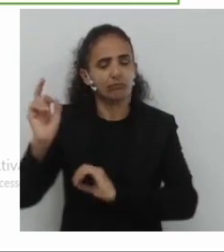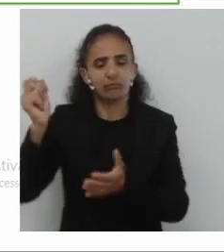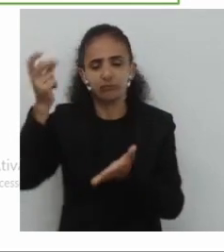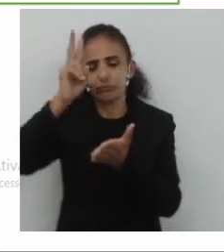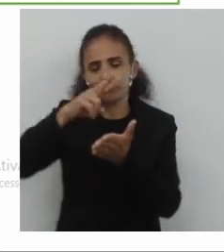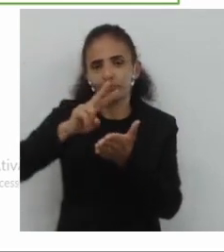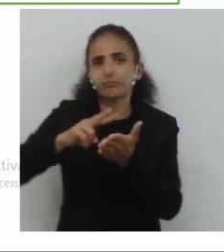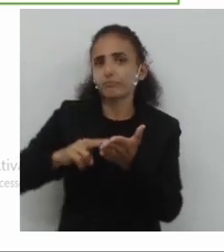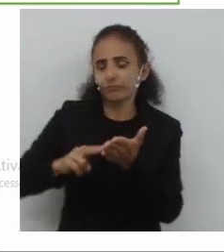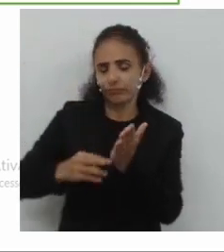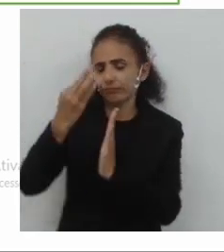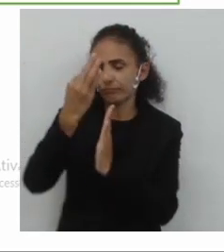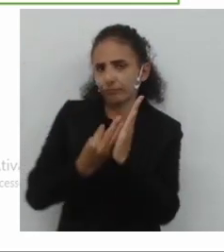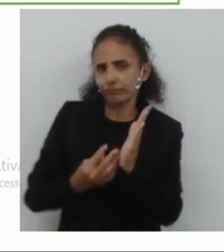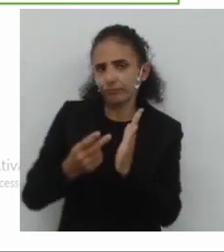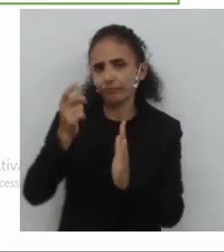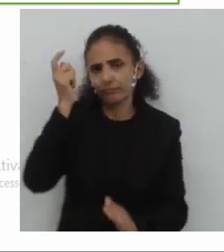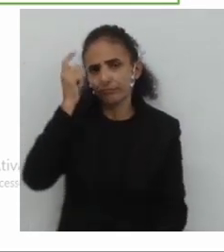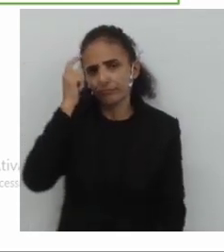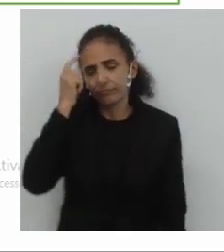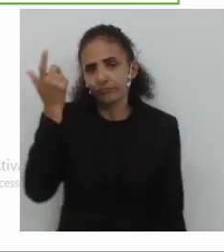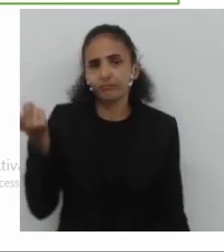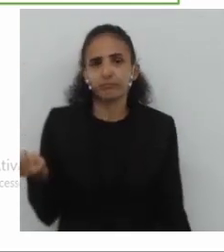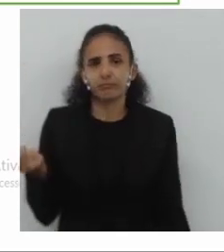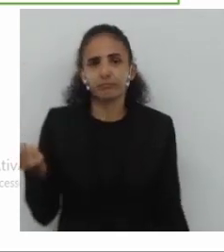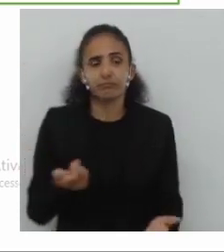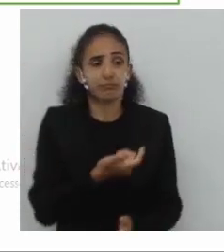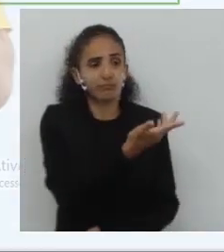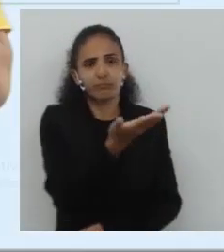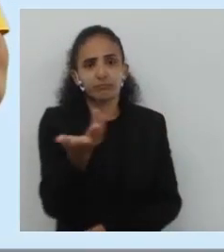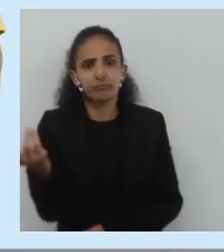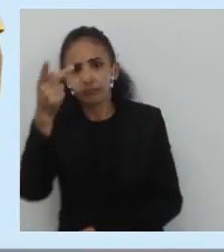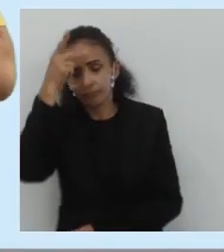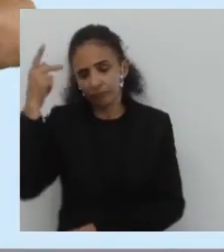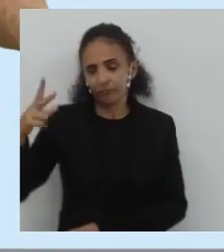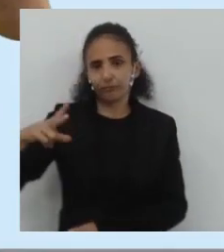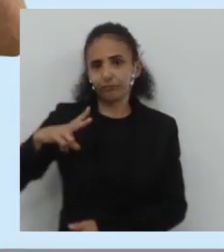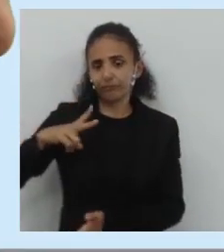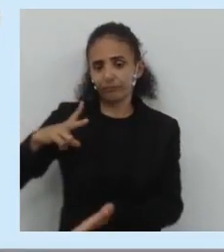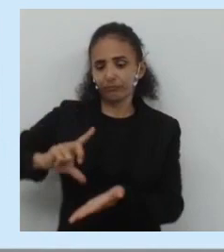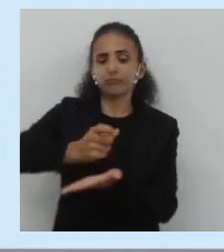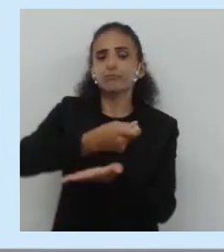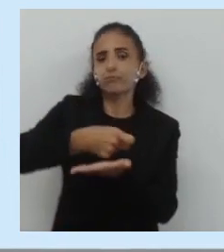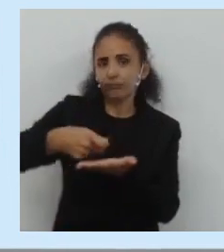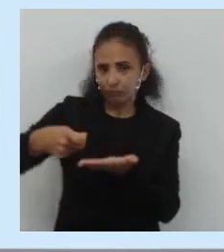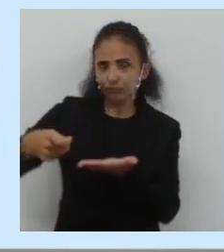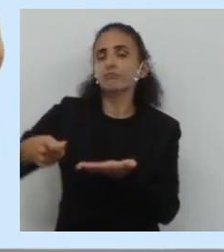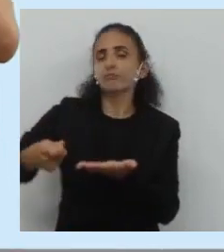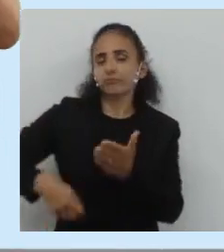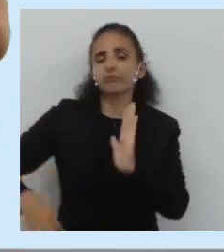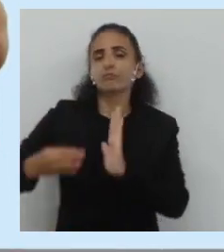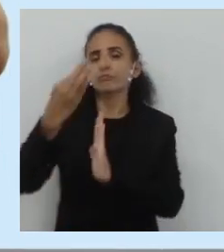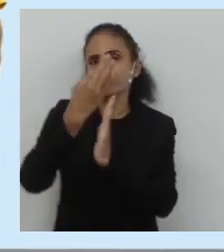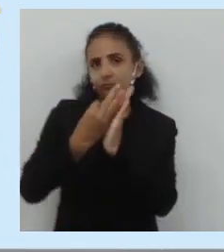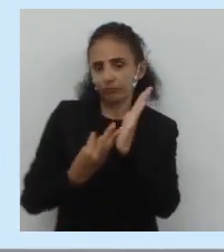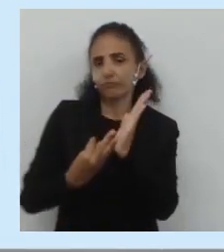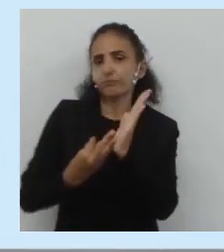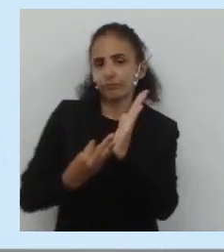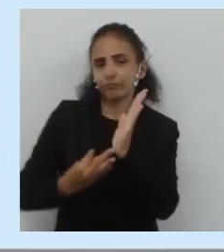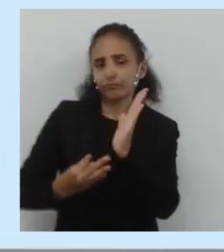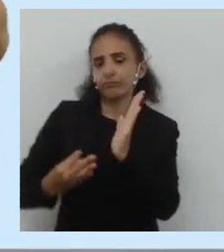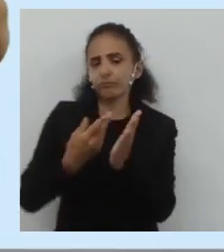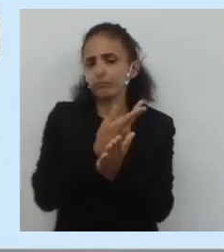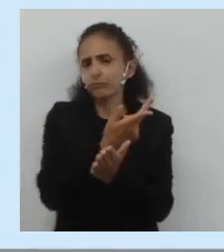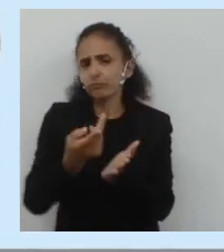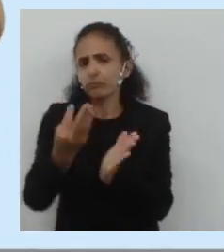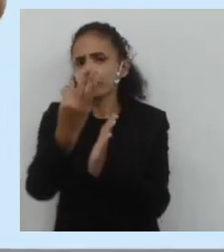de uma leitura de um texto. Preste bem atenção, cortando para mim a seguinte questão: a tomada de nota, você faz um texto pessoal